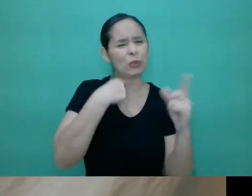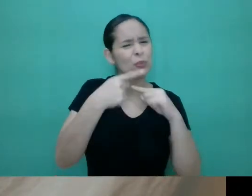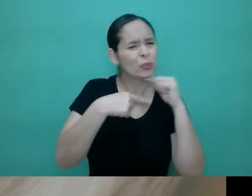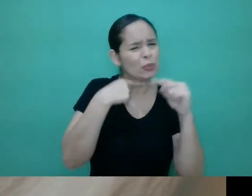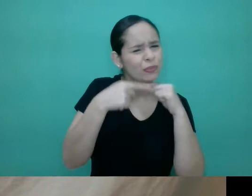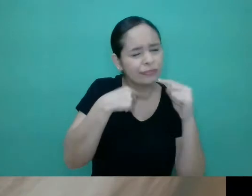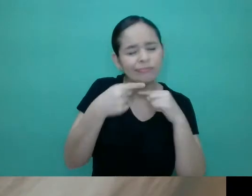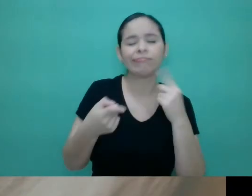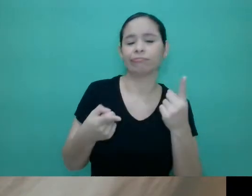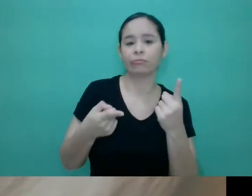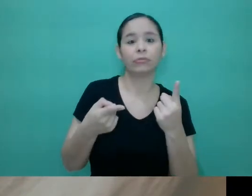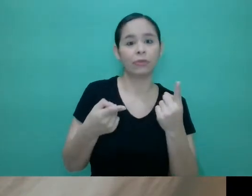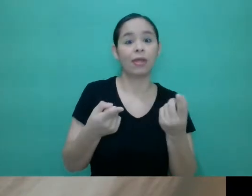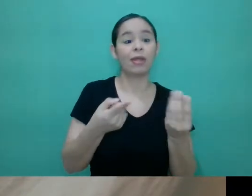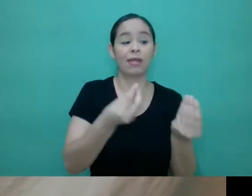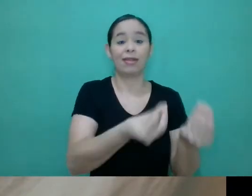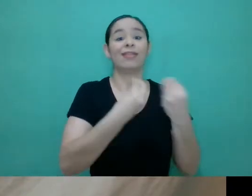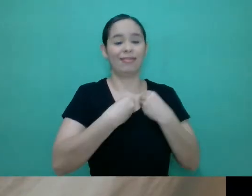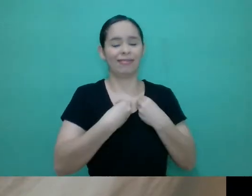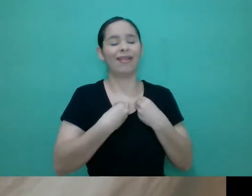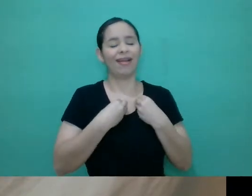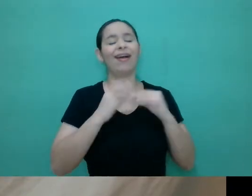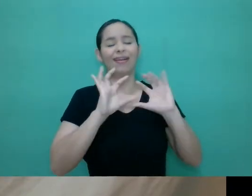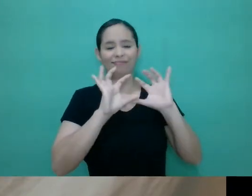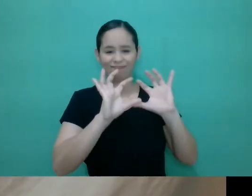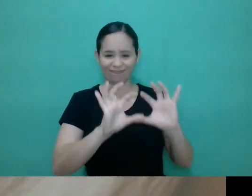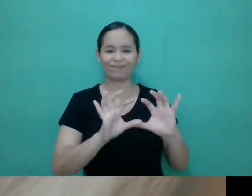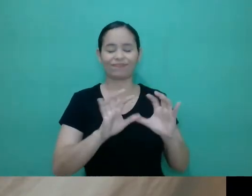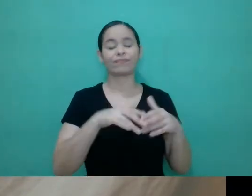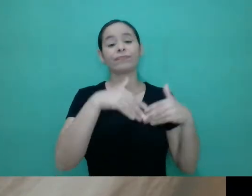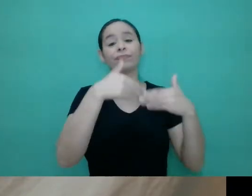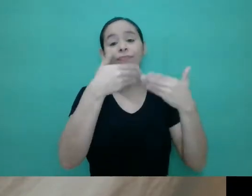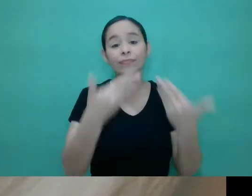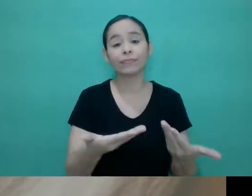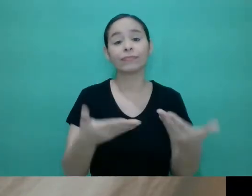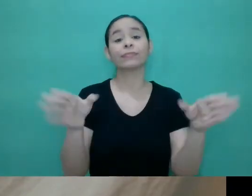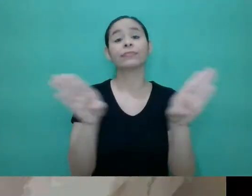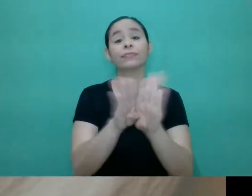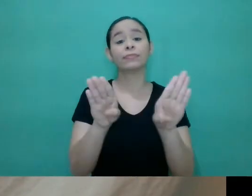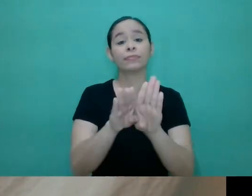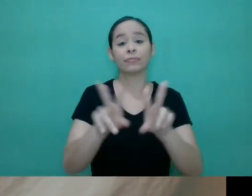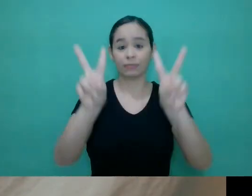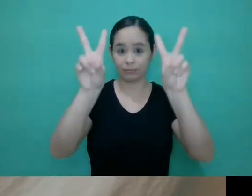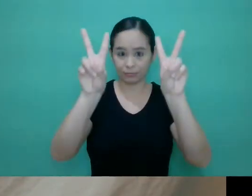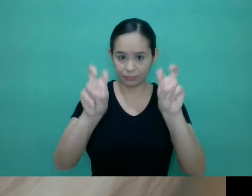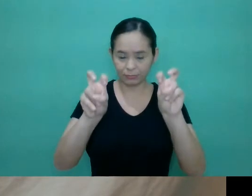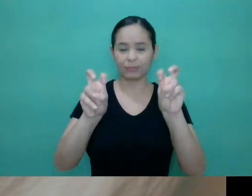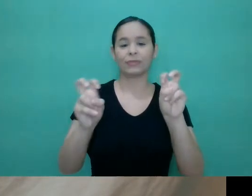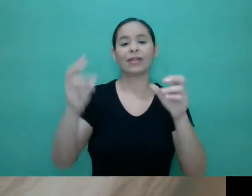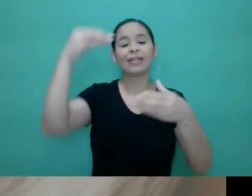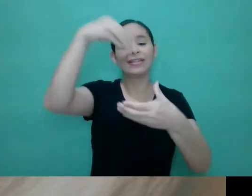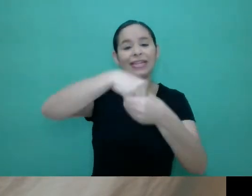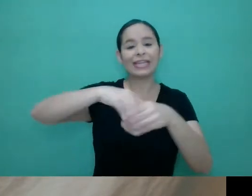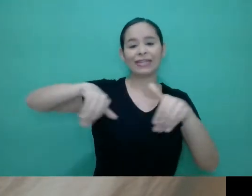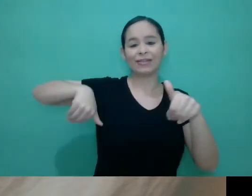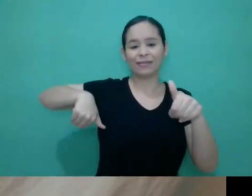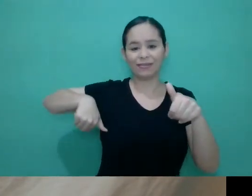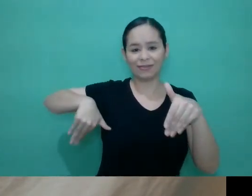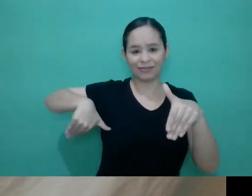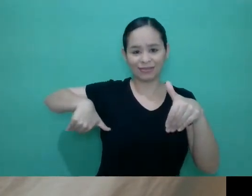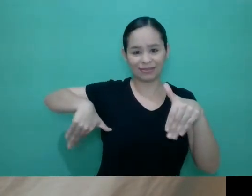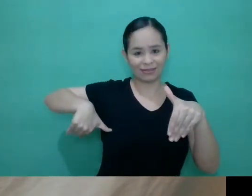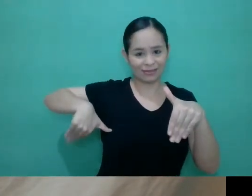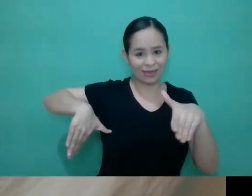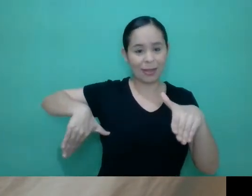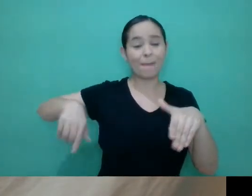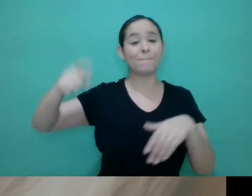para outros leitores, né? E aí, falando especificamente sobre ensaio na Guiana Francesa, a gente